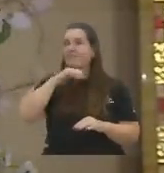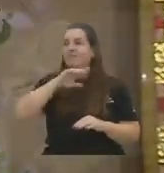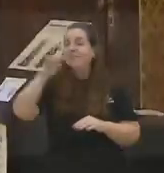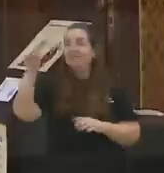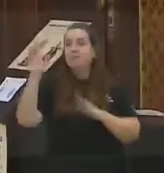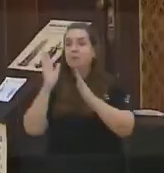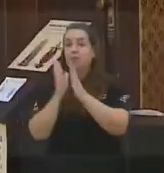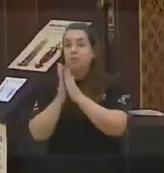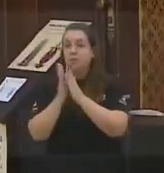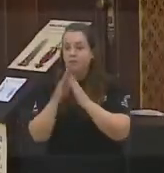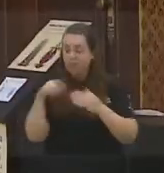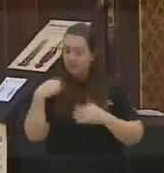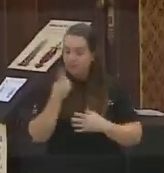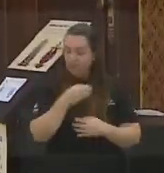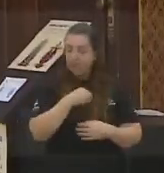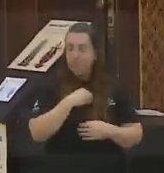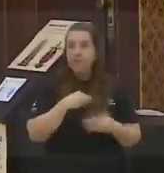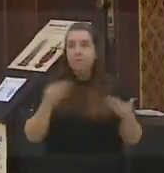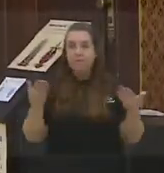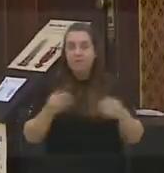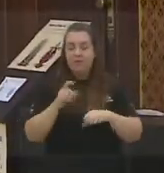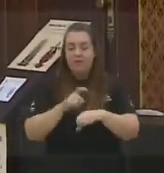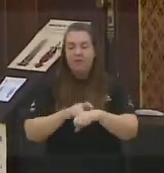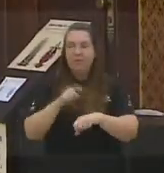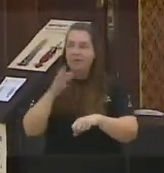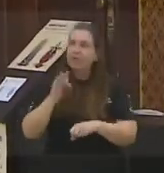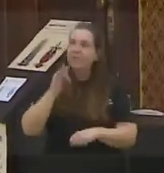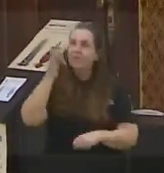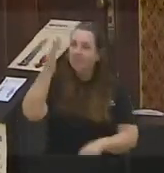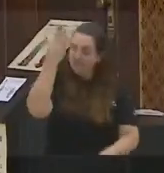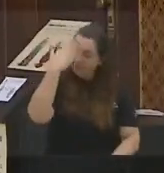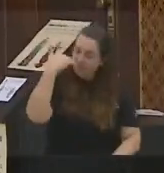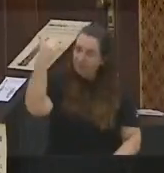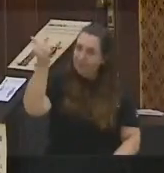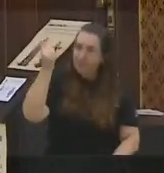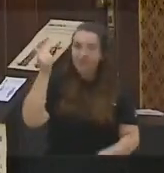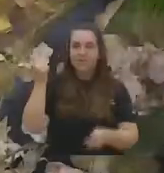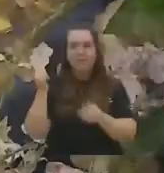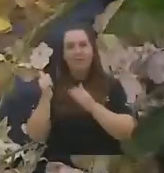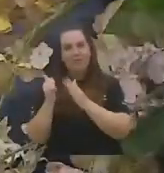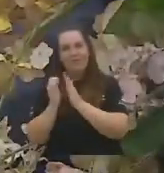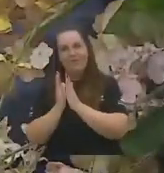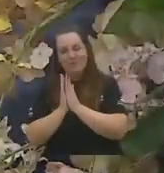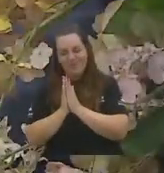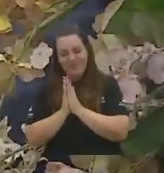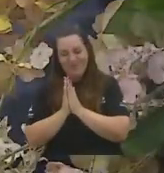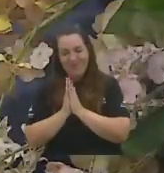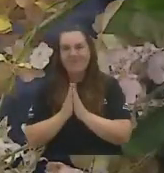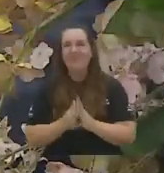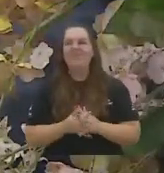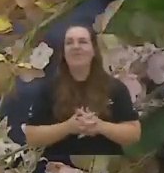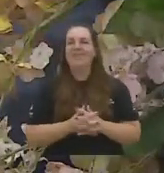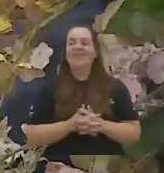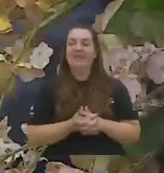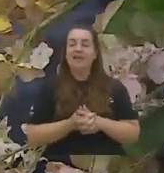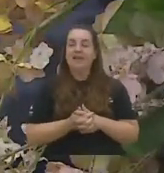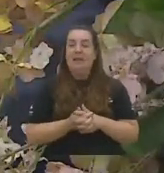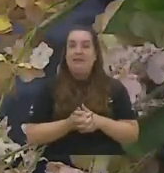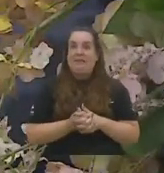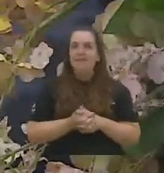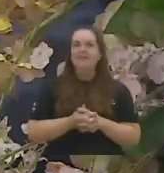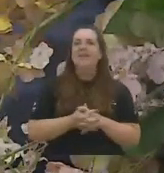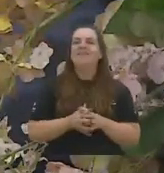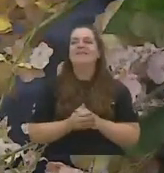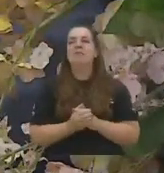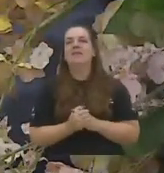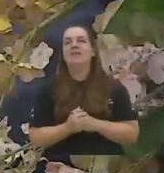Jesus. Santa Maria, Mãe de Deus, rogai por nós, pecadores, agora e na hora